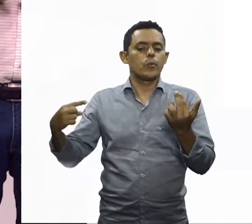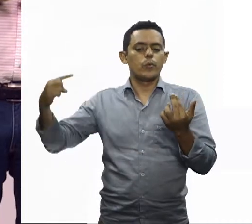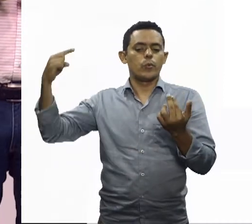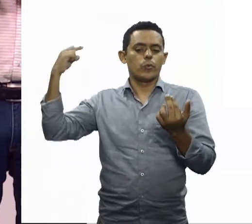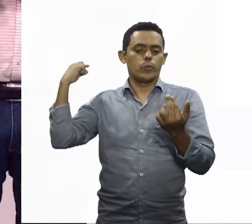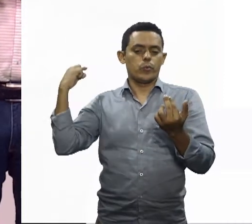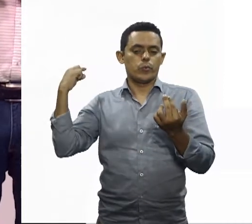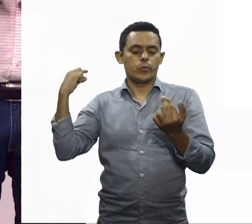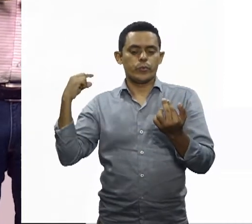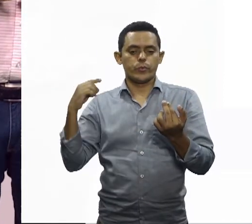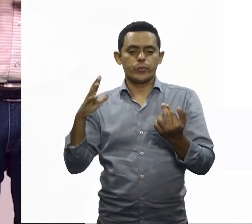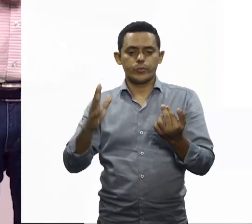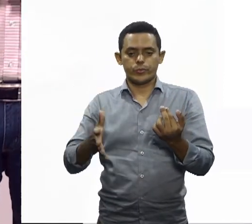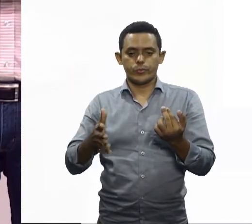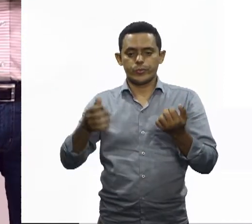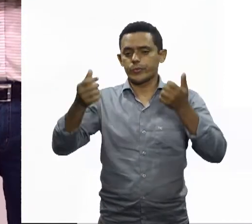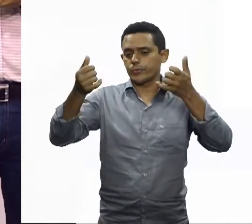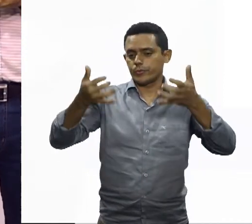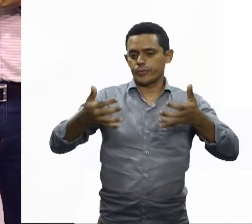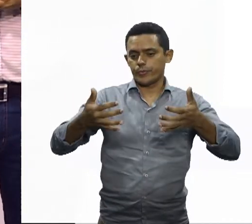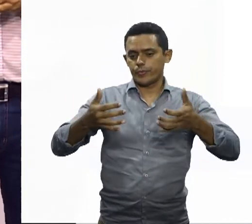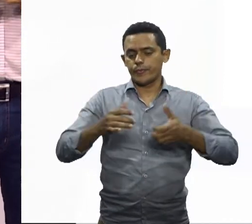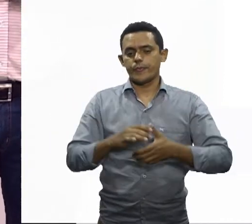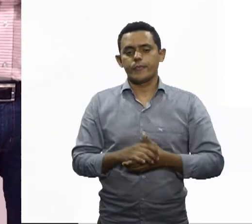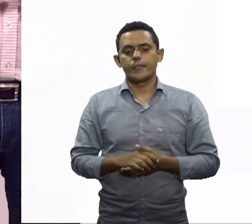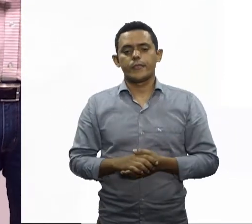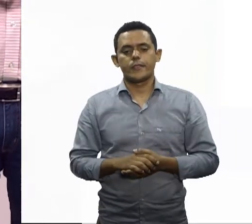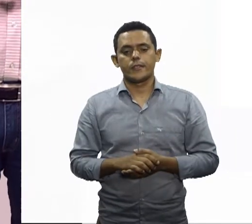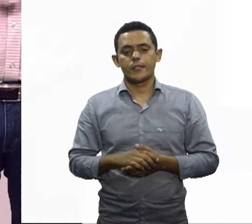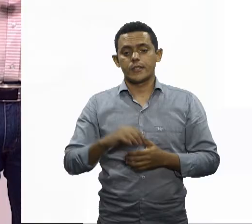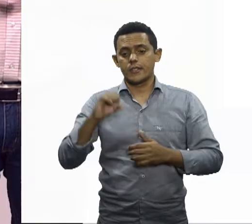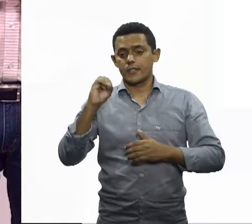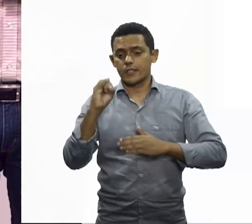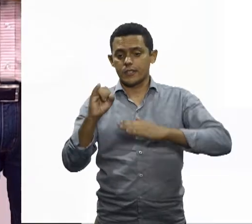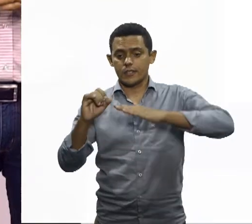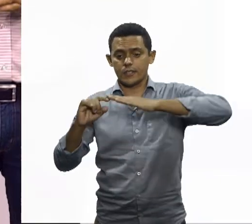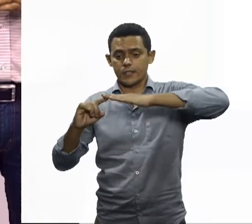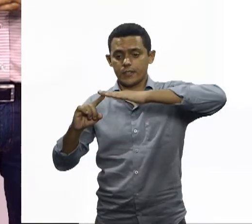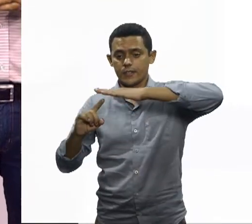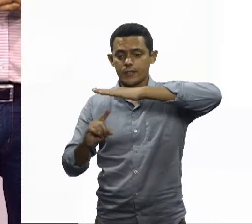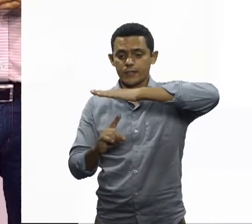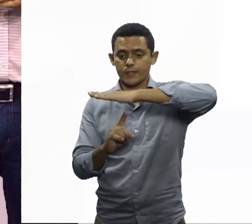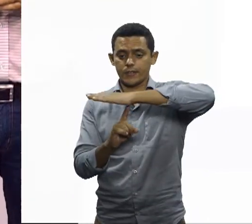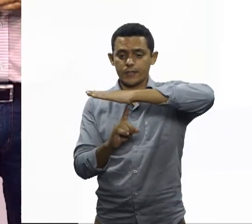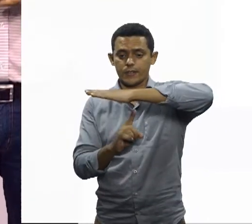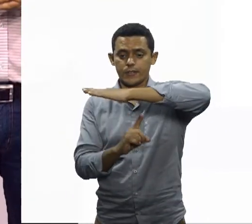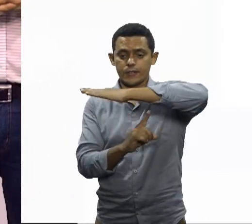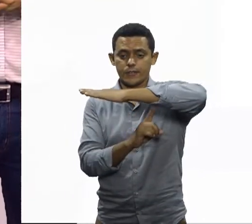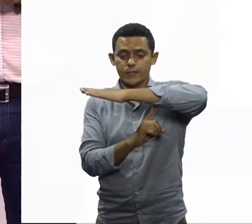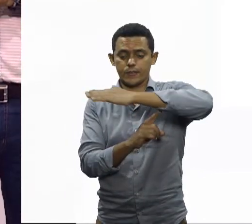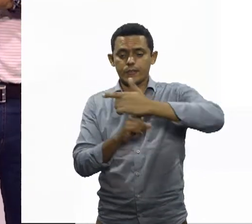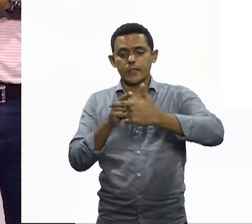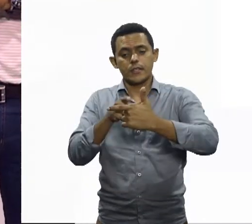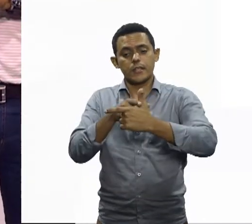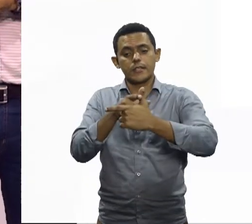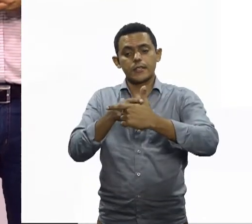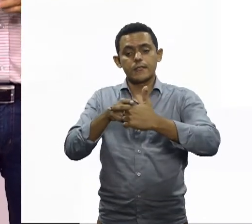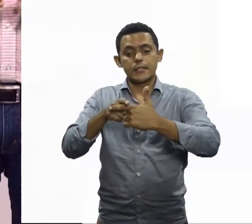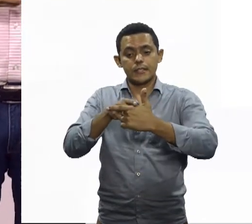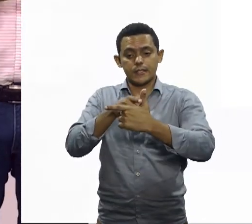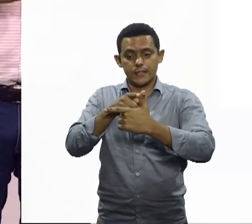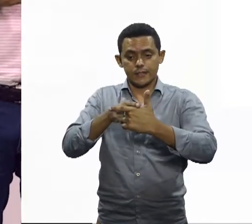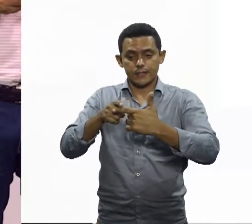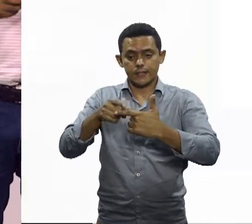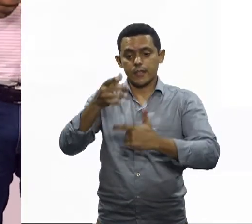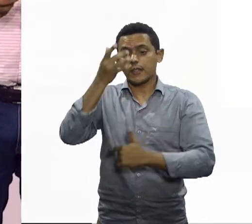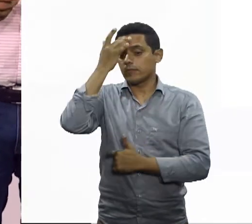uma unidade superior para uma unidade inferior, então você deve multiplicar. E se você vem do inferior para